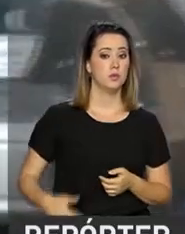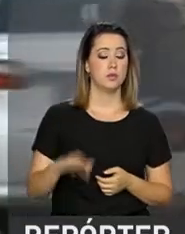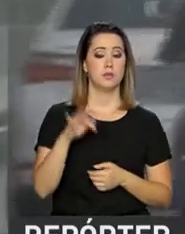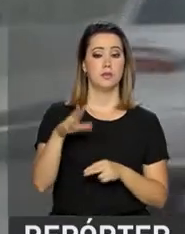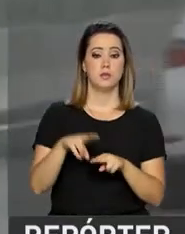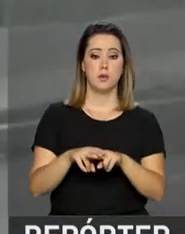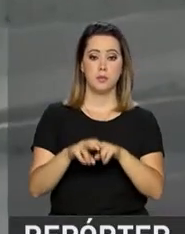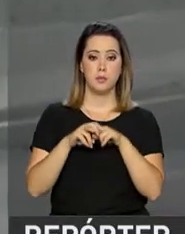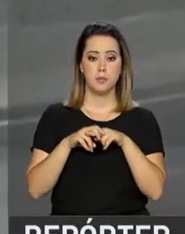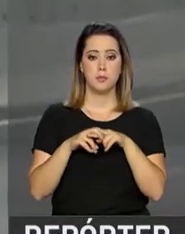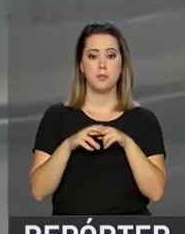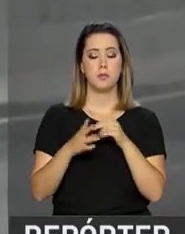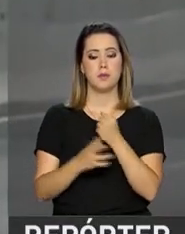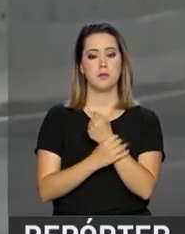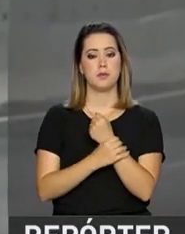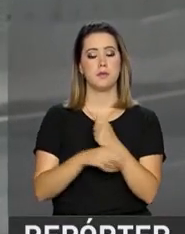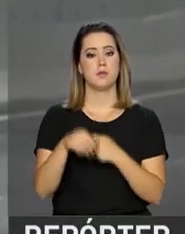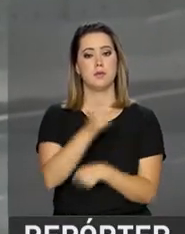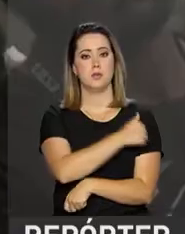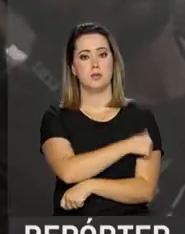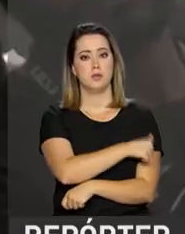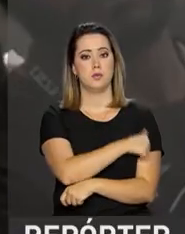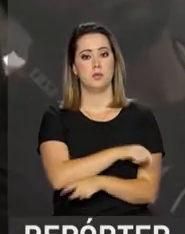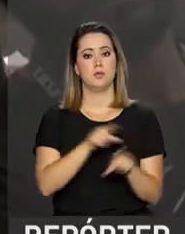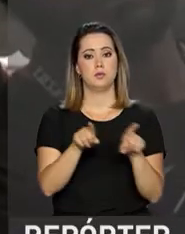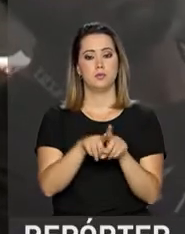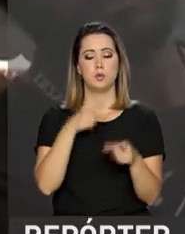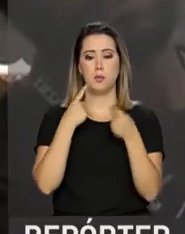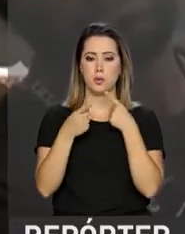Rio também foram discutidas no encontro. A